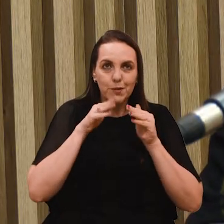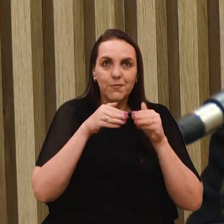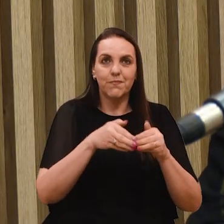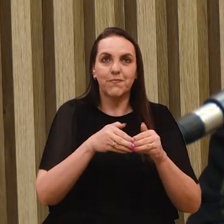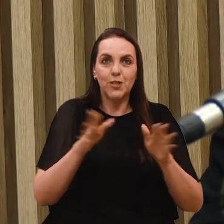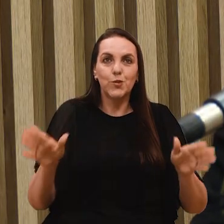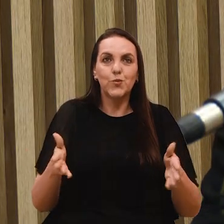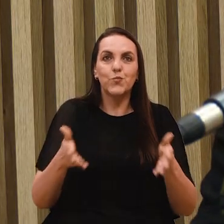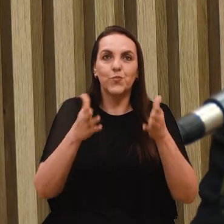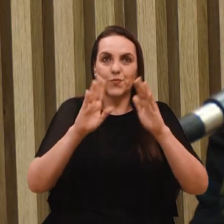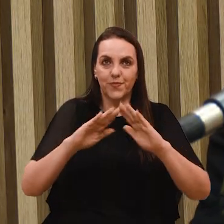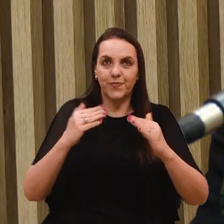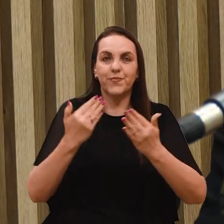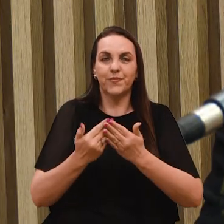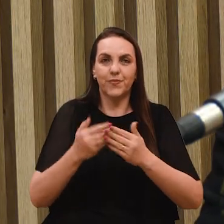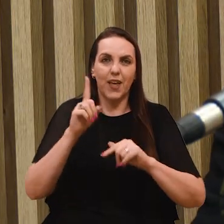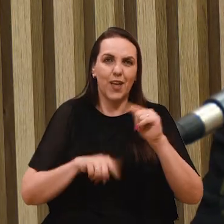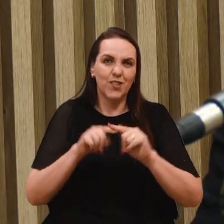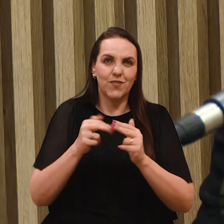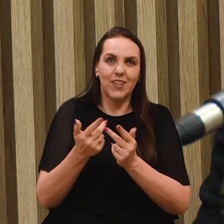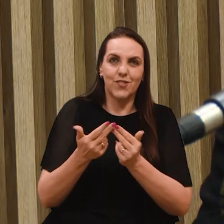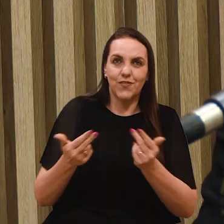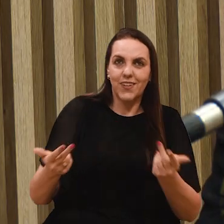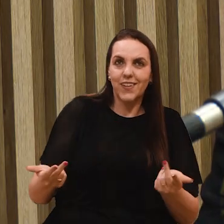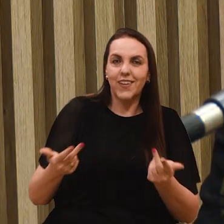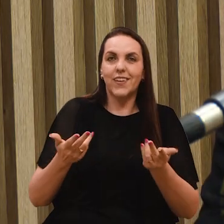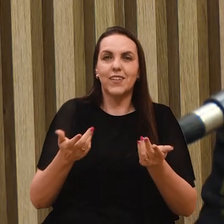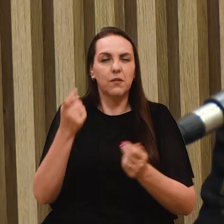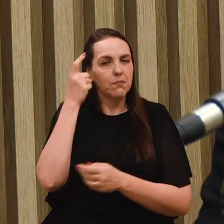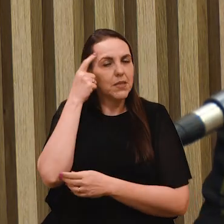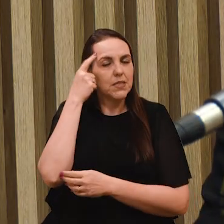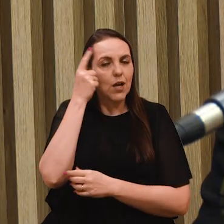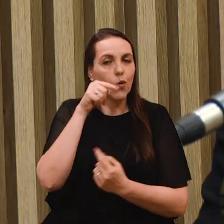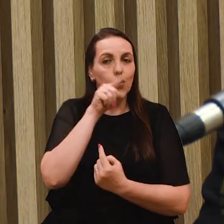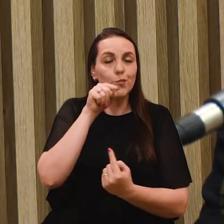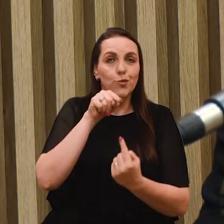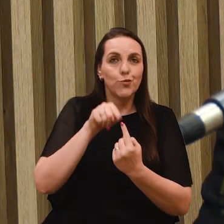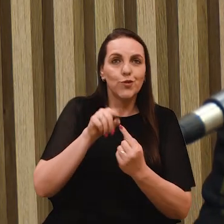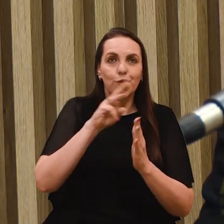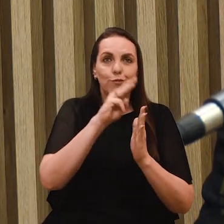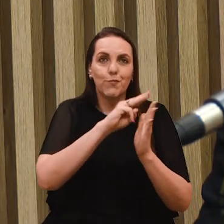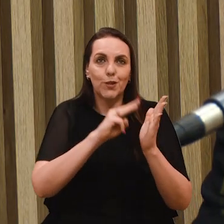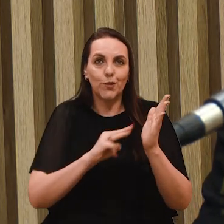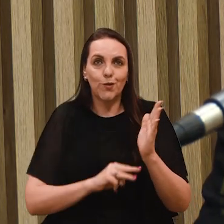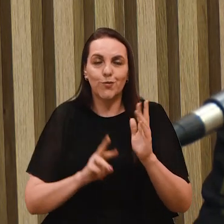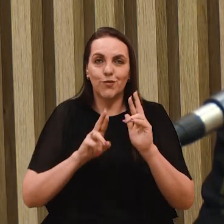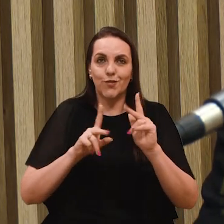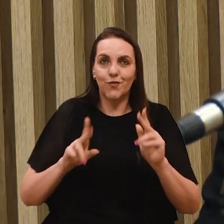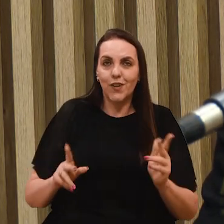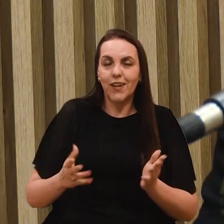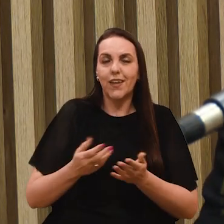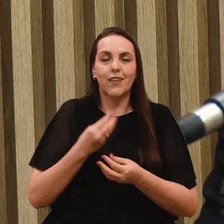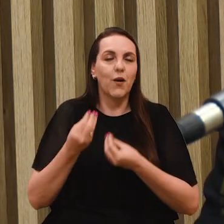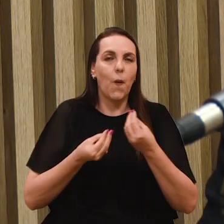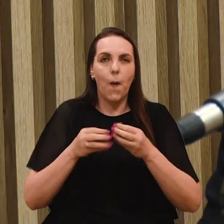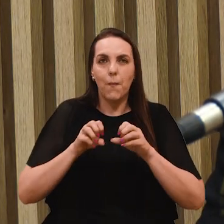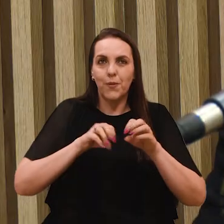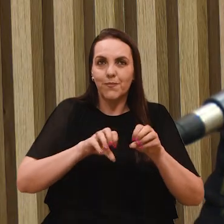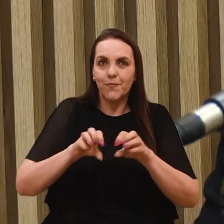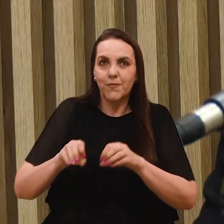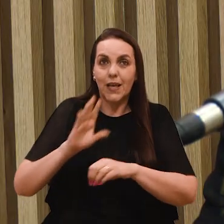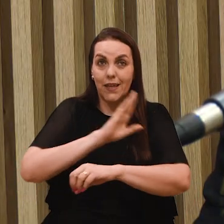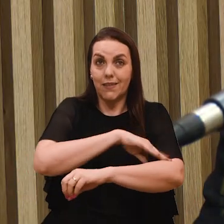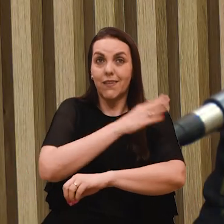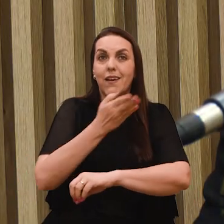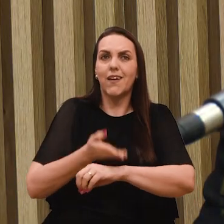escolas a realizarem atividades diferentes, pensando outras metodologias, outras modalidades, que é uma